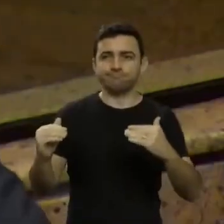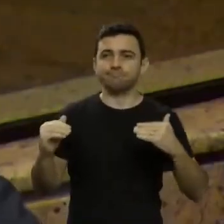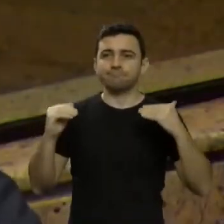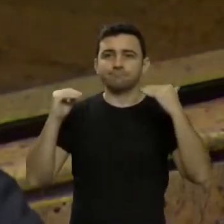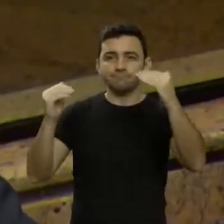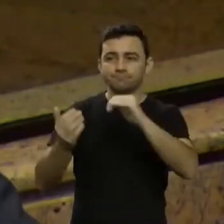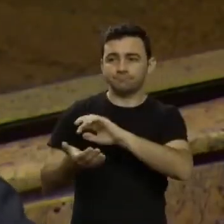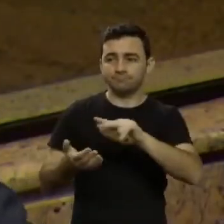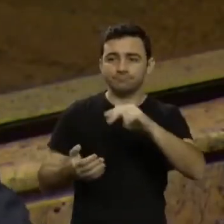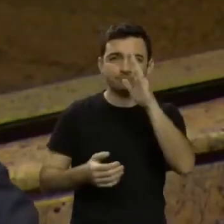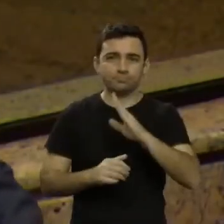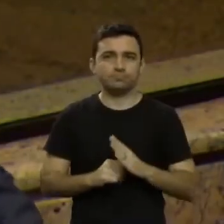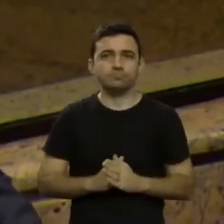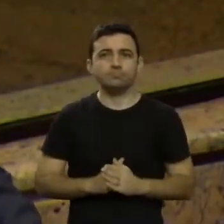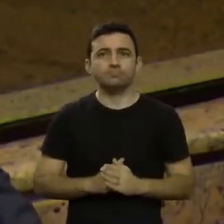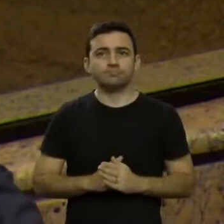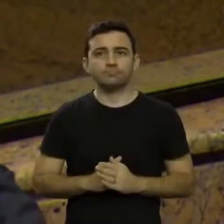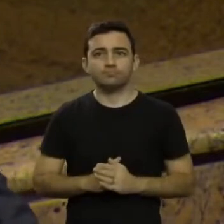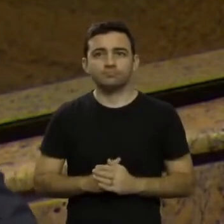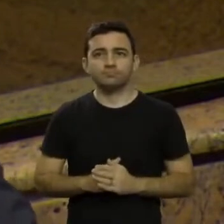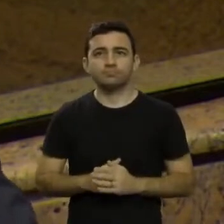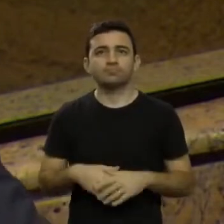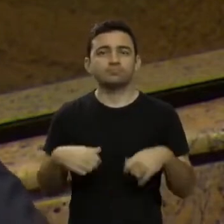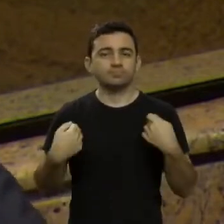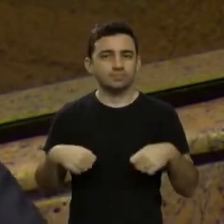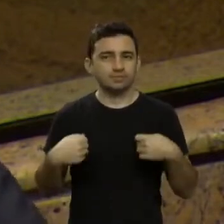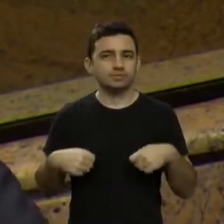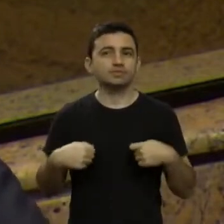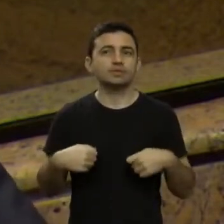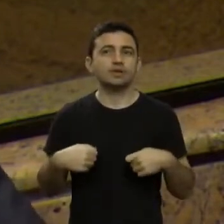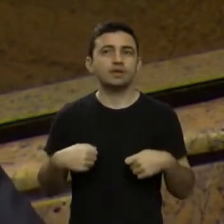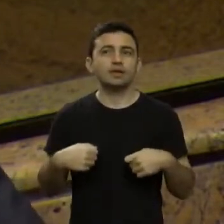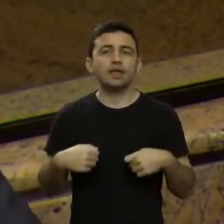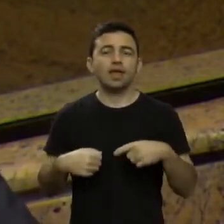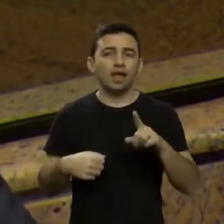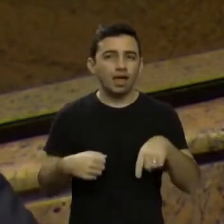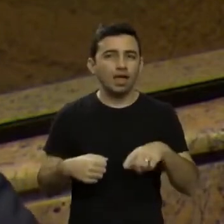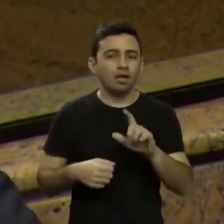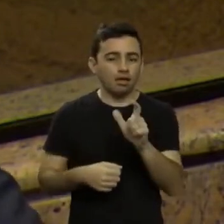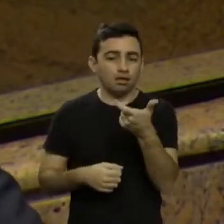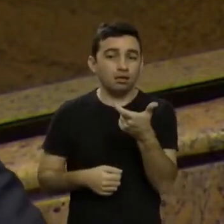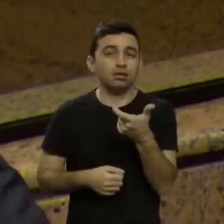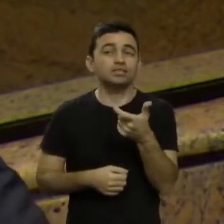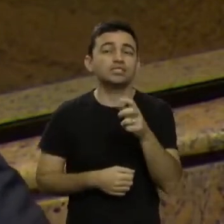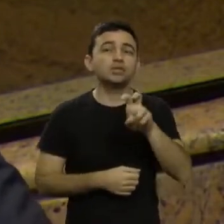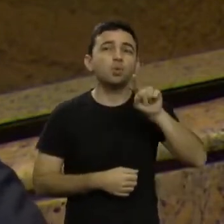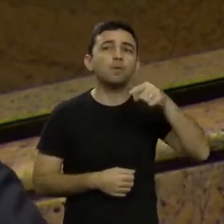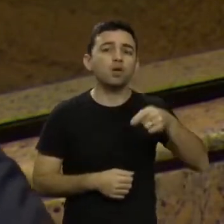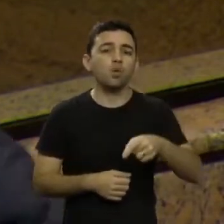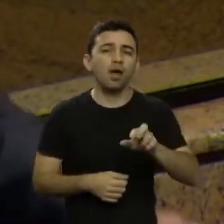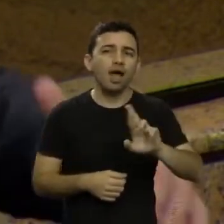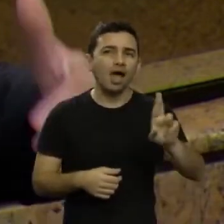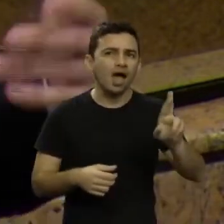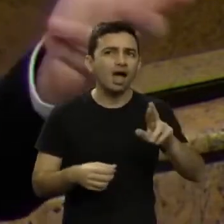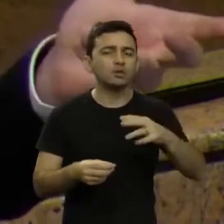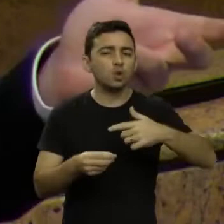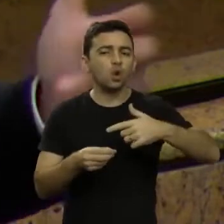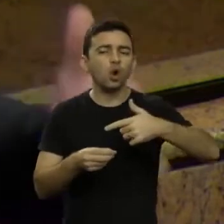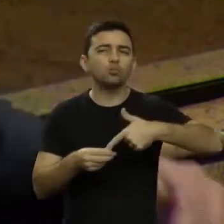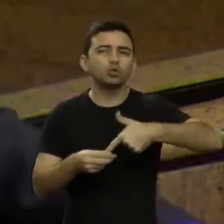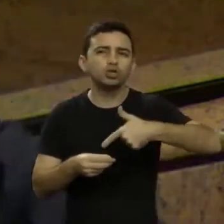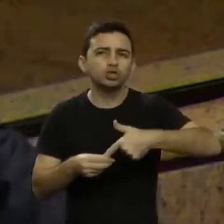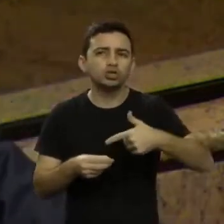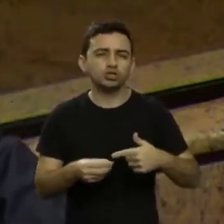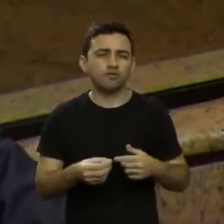Brasil, precisando sustentar vale combustível de quase R$ 5.000, sustentar promoções